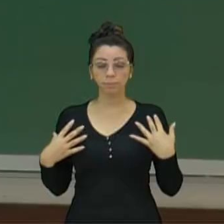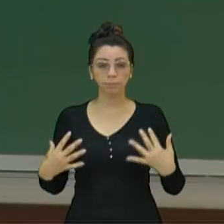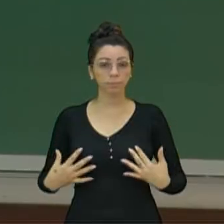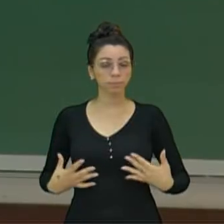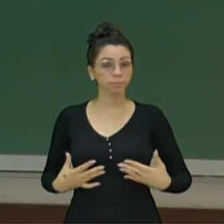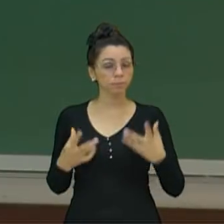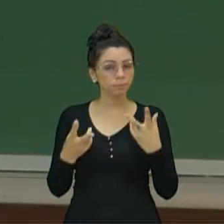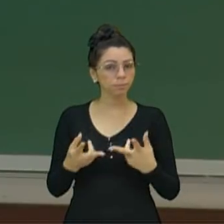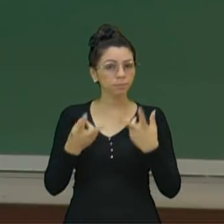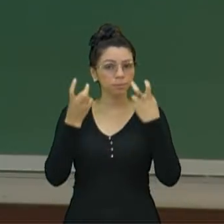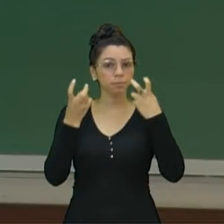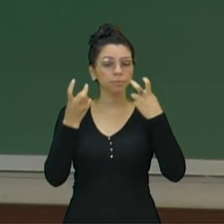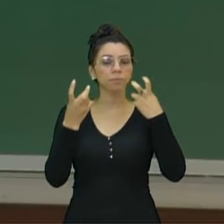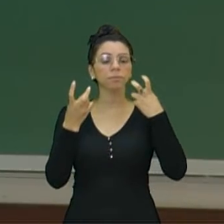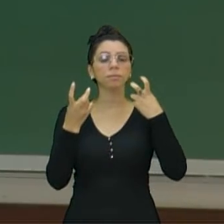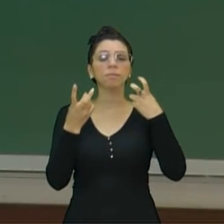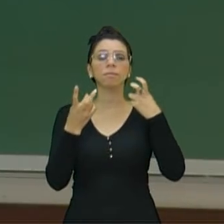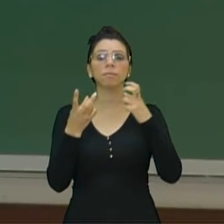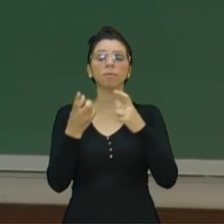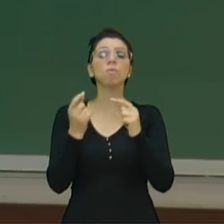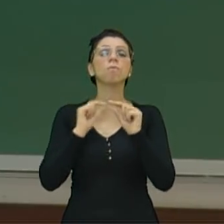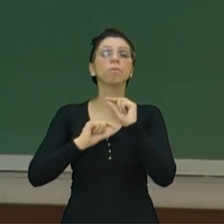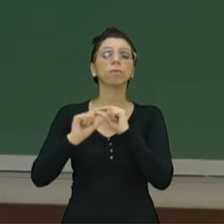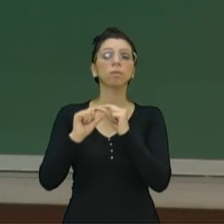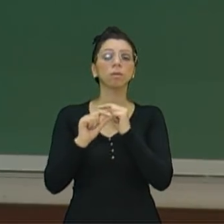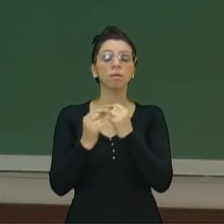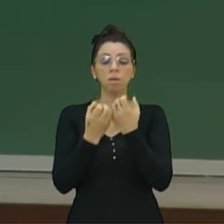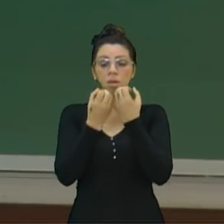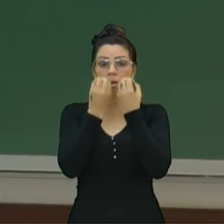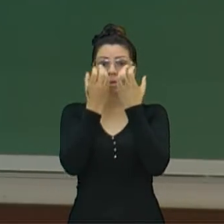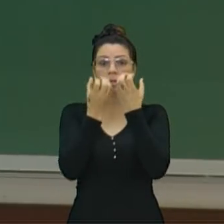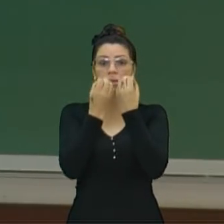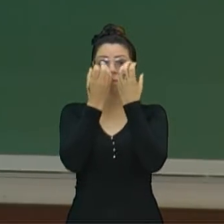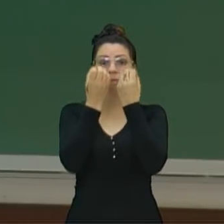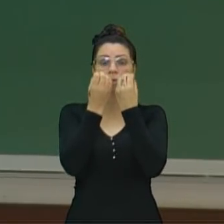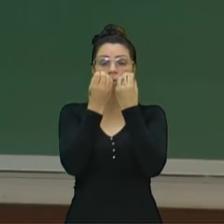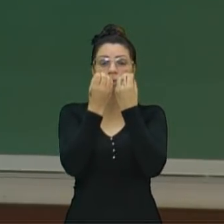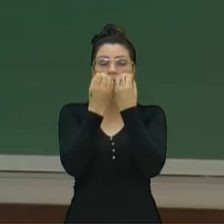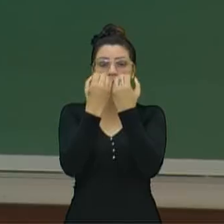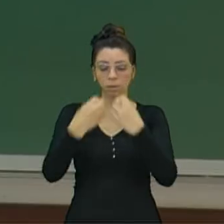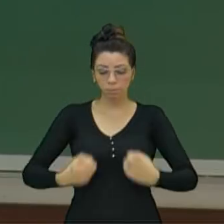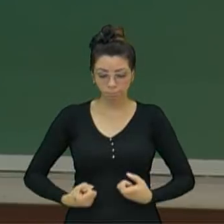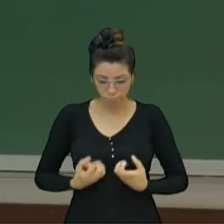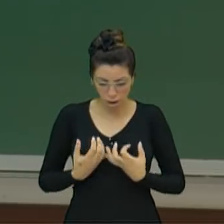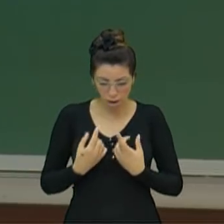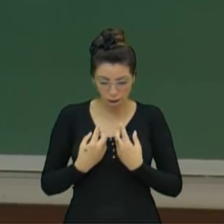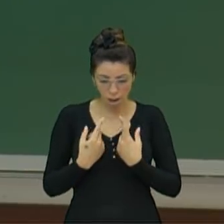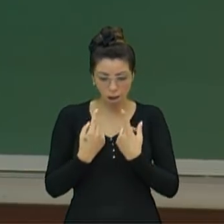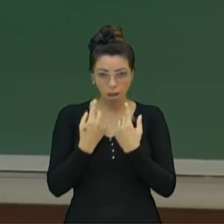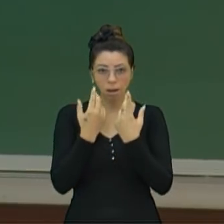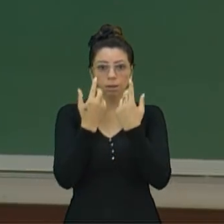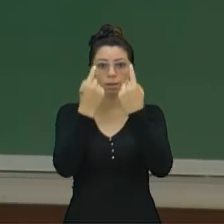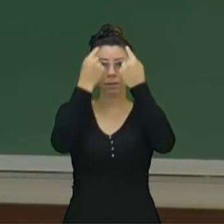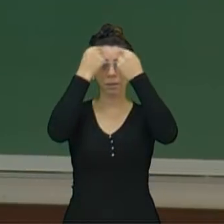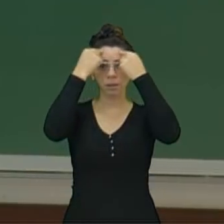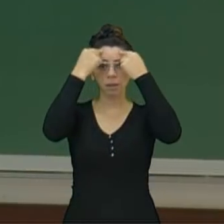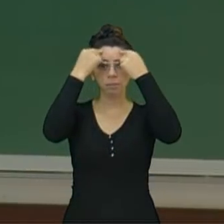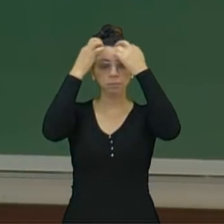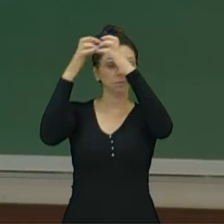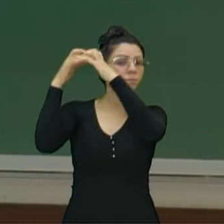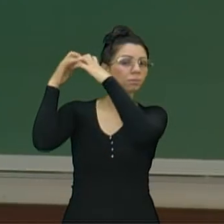sentidos, eles levam essa informação até o seu cérebro. E como que acontece essa